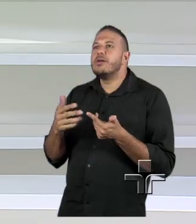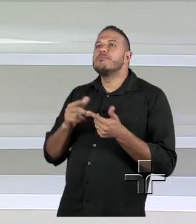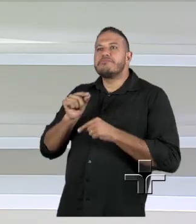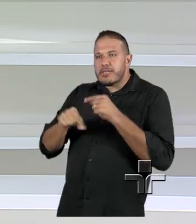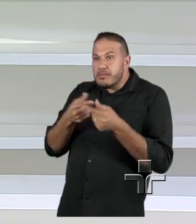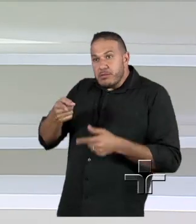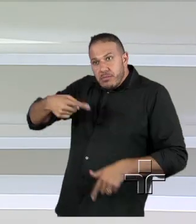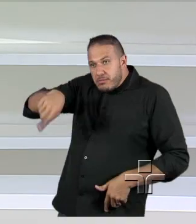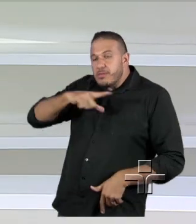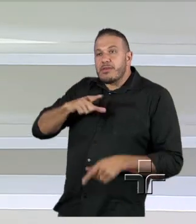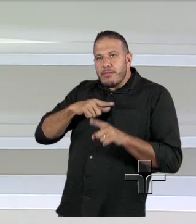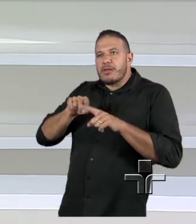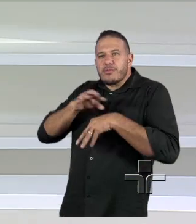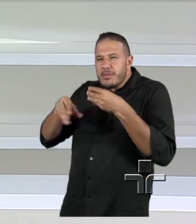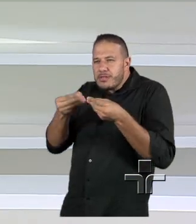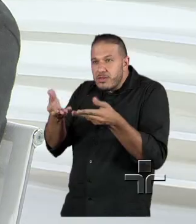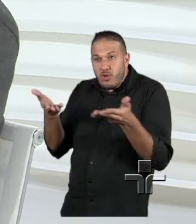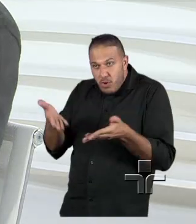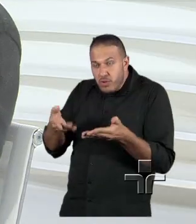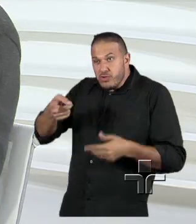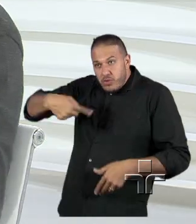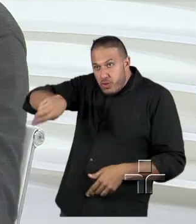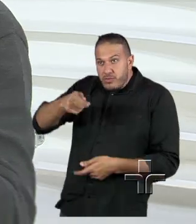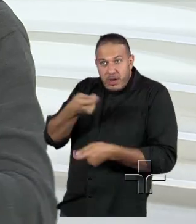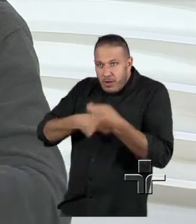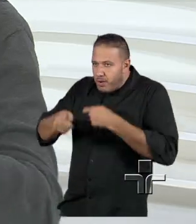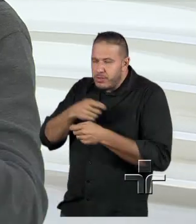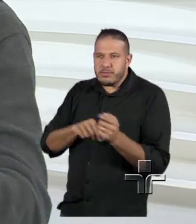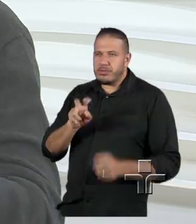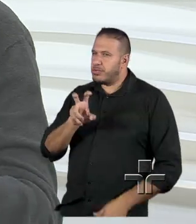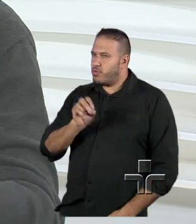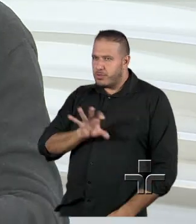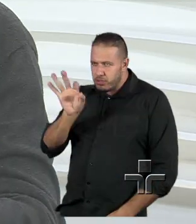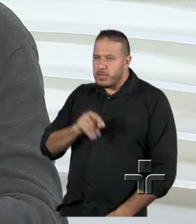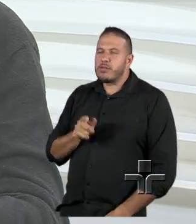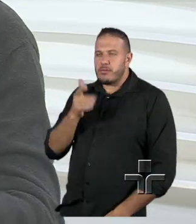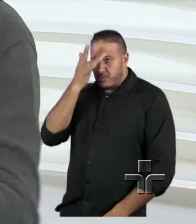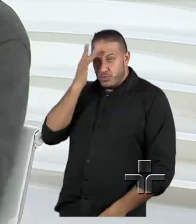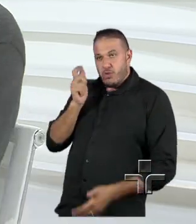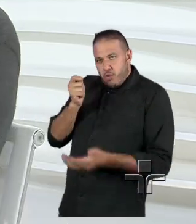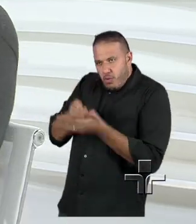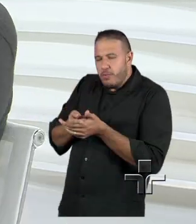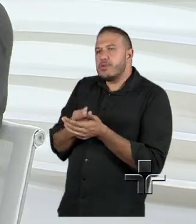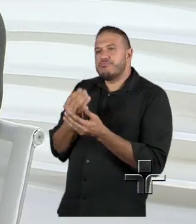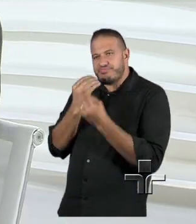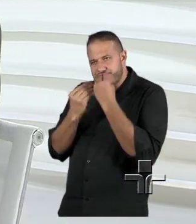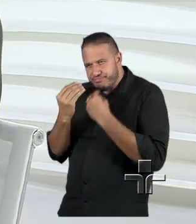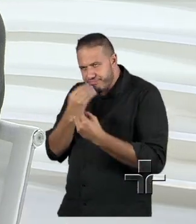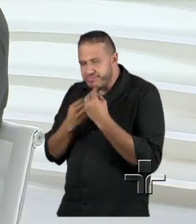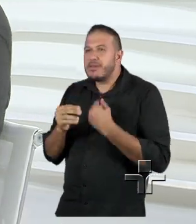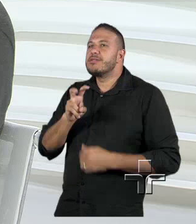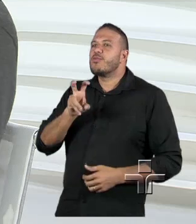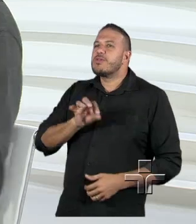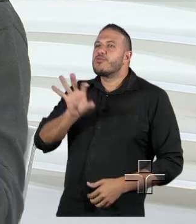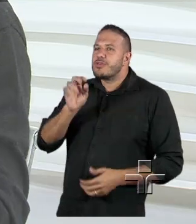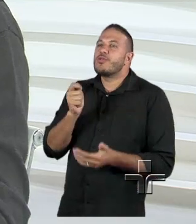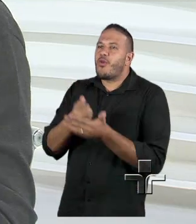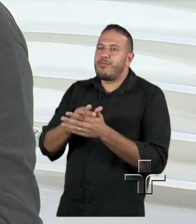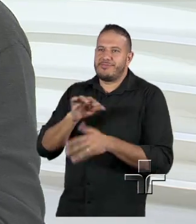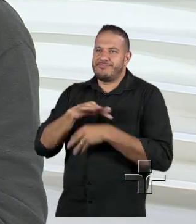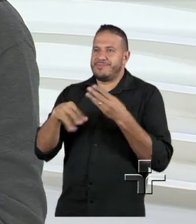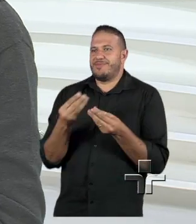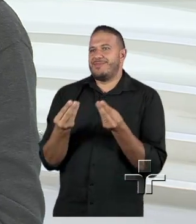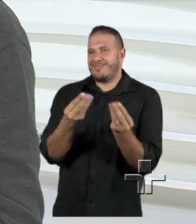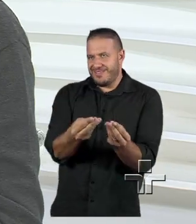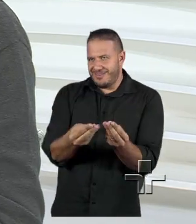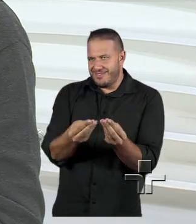E seja nos presentes. Hoje o nosso negócio, metade dele é para consumo, né? E metade dele é para presente. Então, sob essa